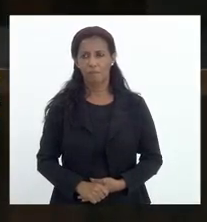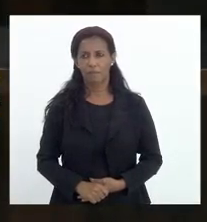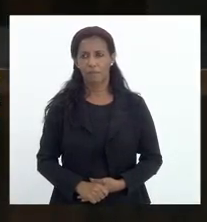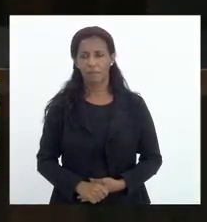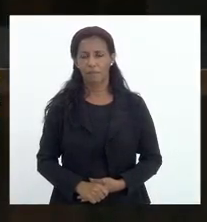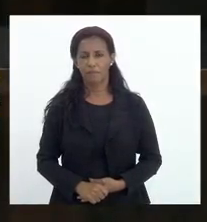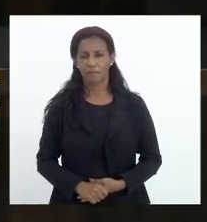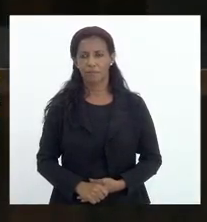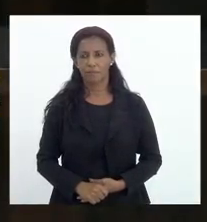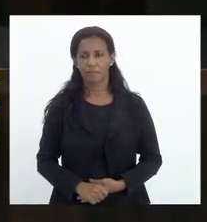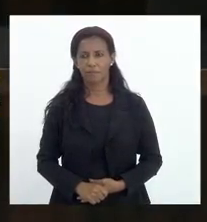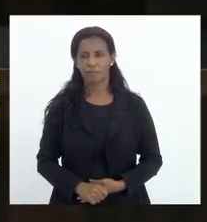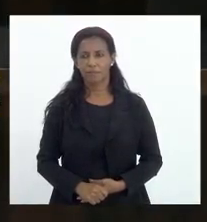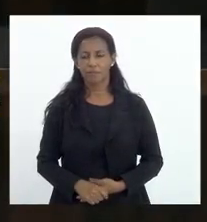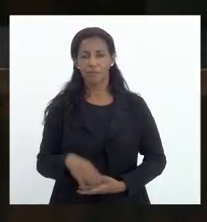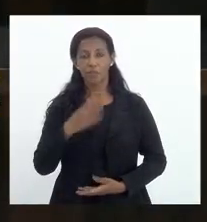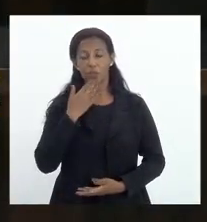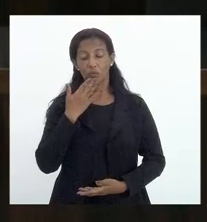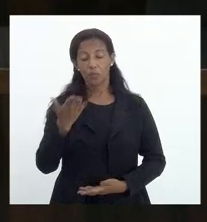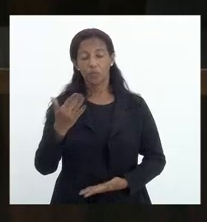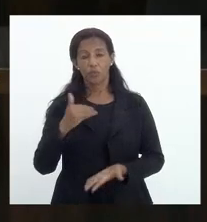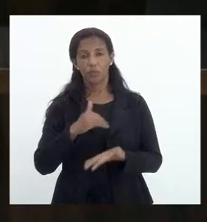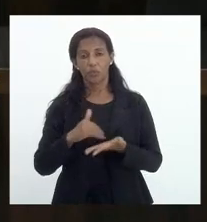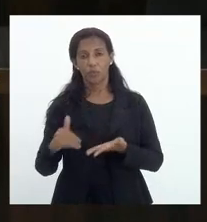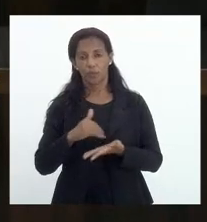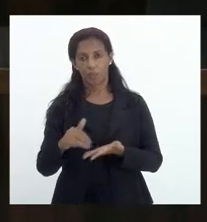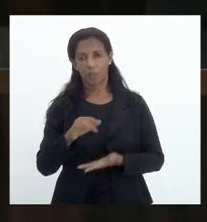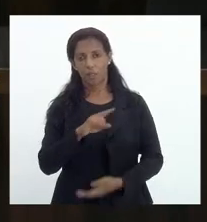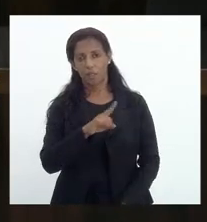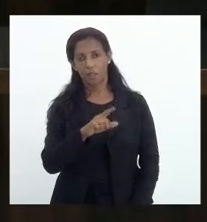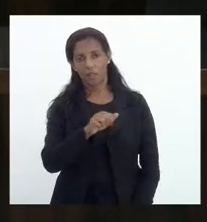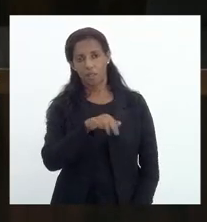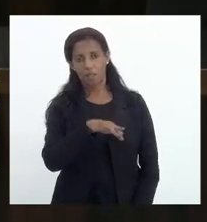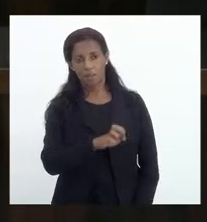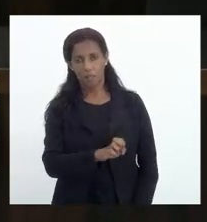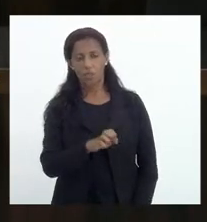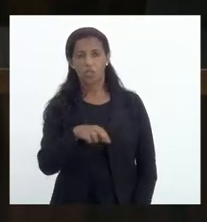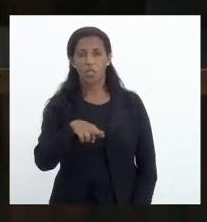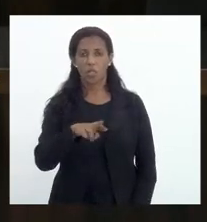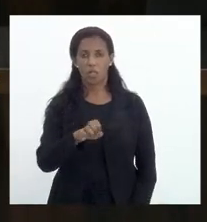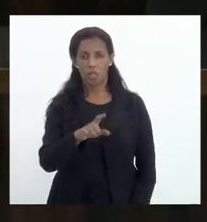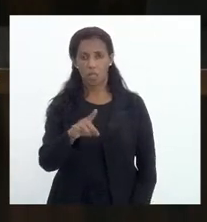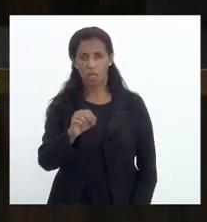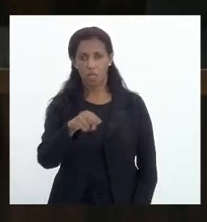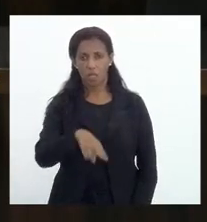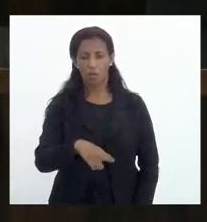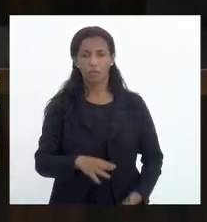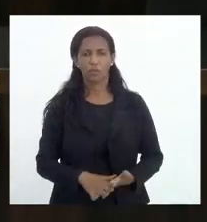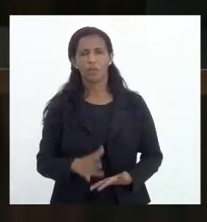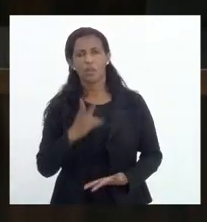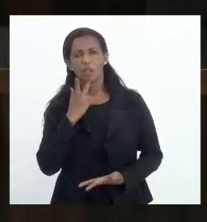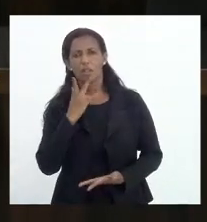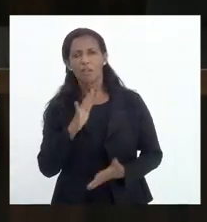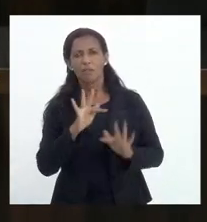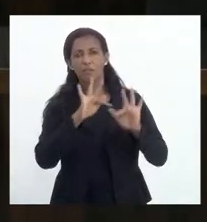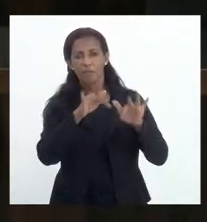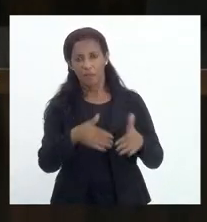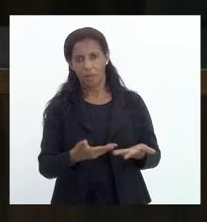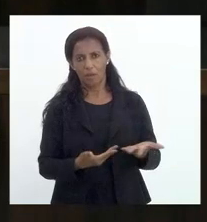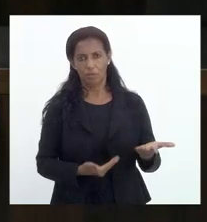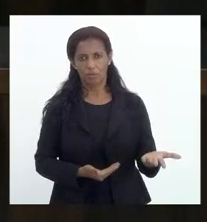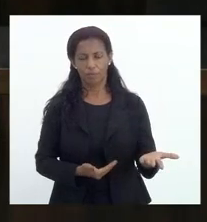eu vou pedir aos secretários Zamit e Nelson Rocha que façam as suas